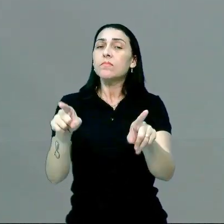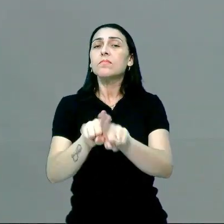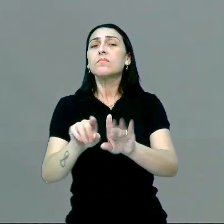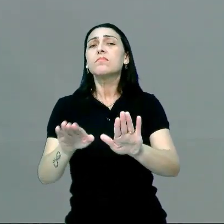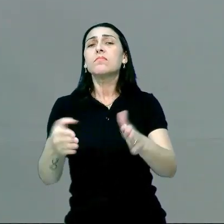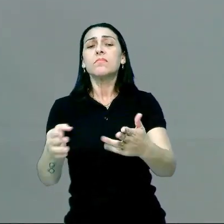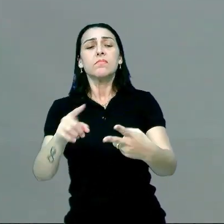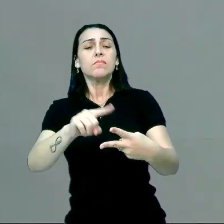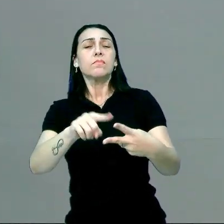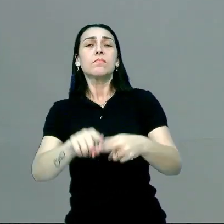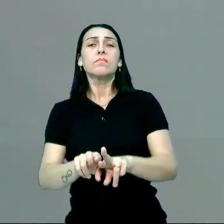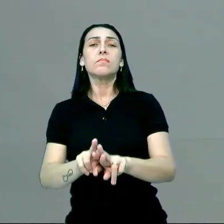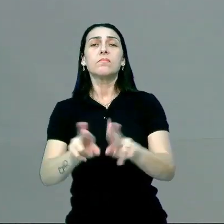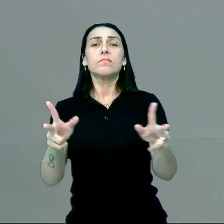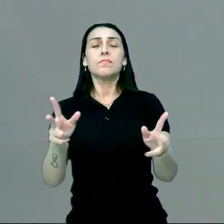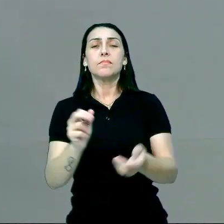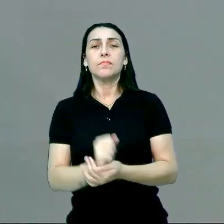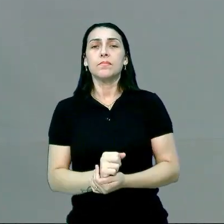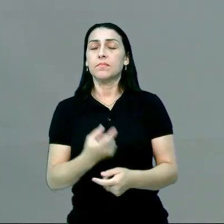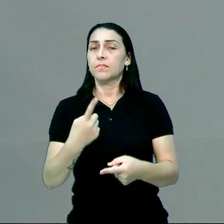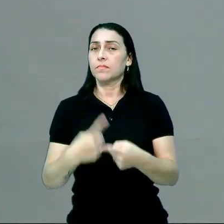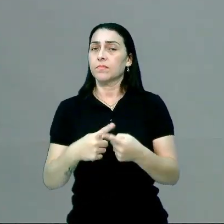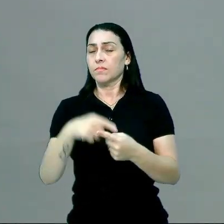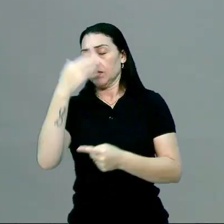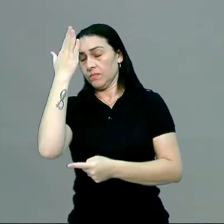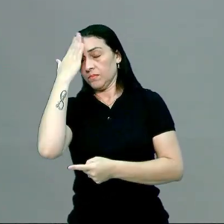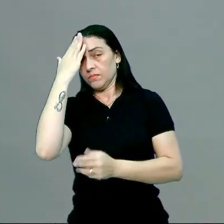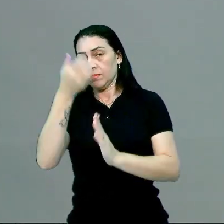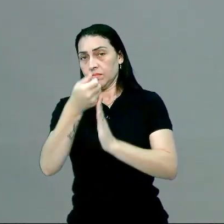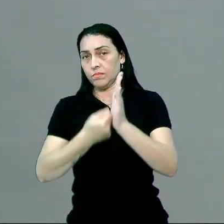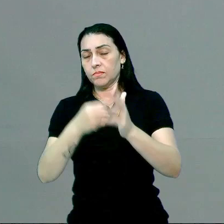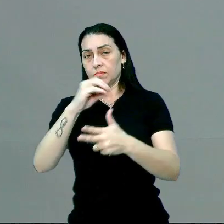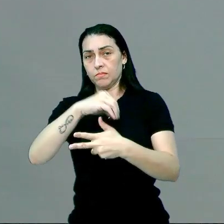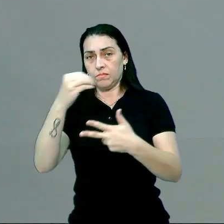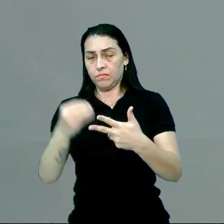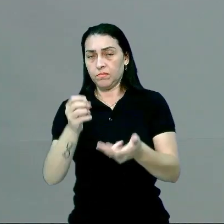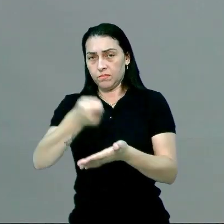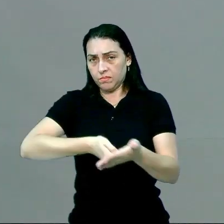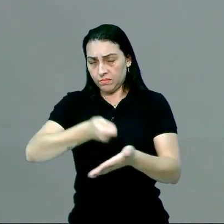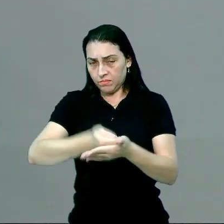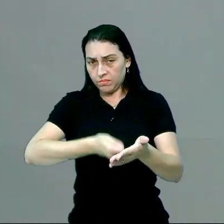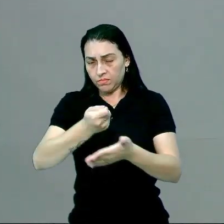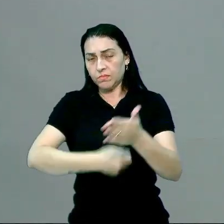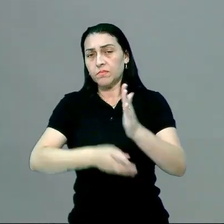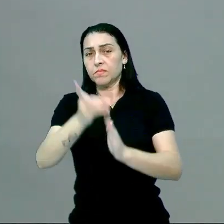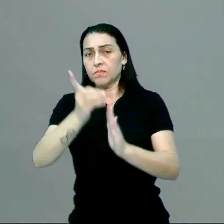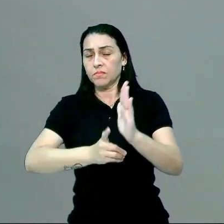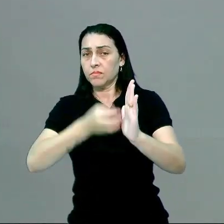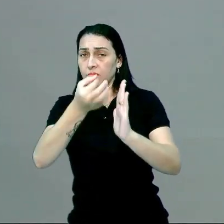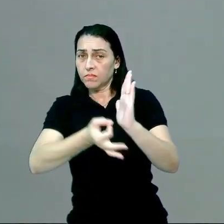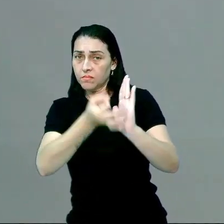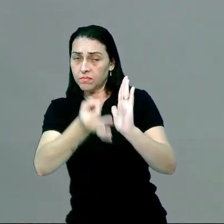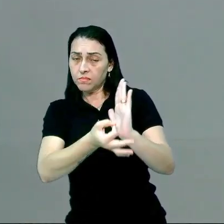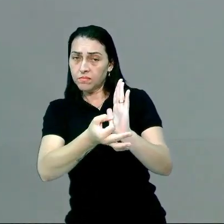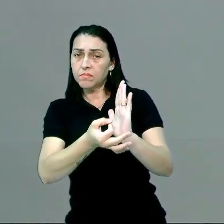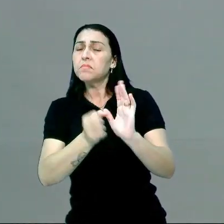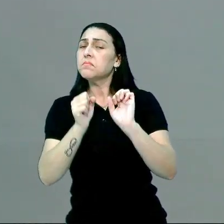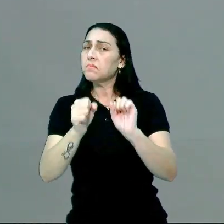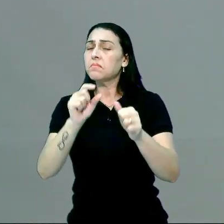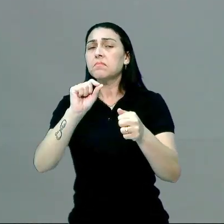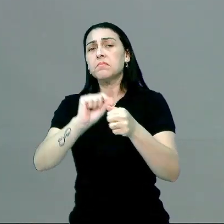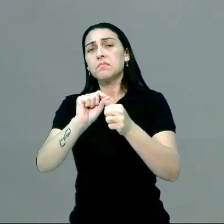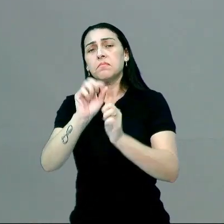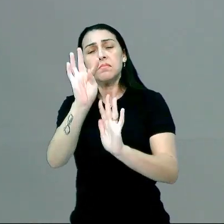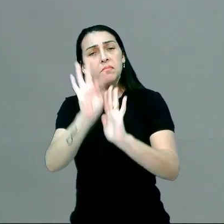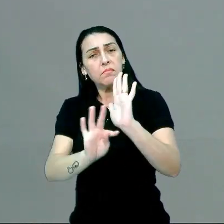a diferença entre eles, professora? Porque eu sei que na redação do Enem é cobrado dissertativo argumentativo. Eu poderia fazer